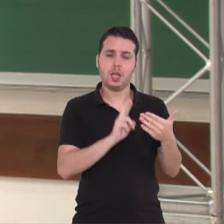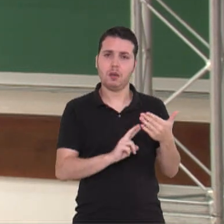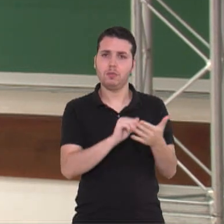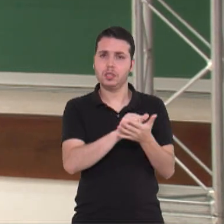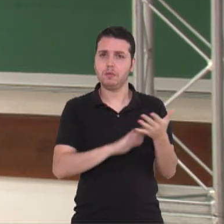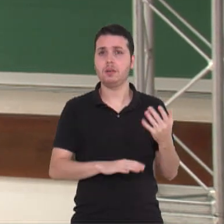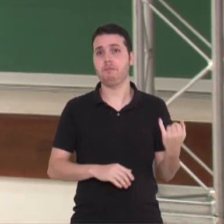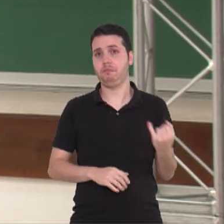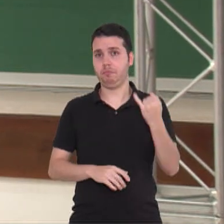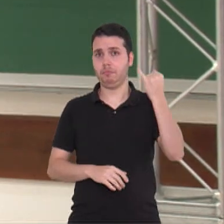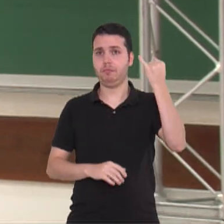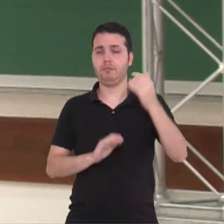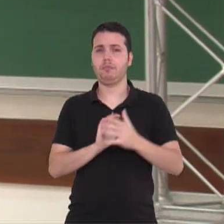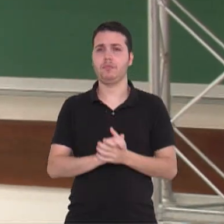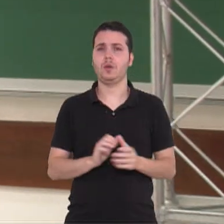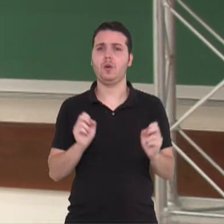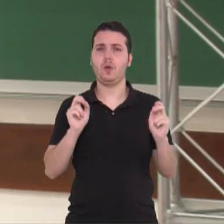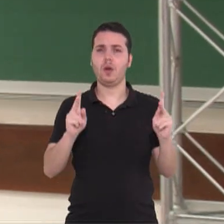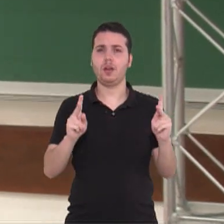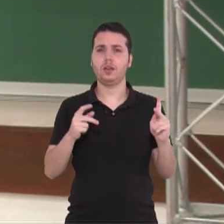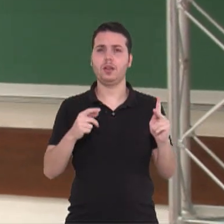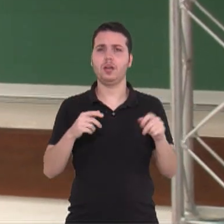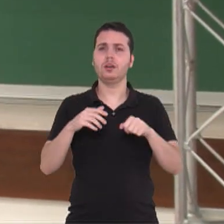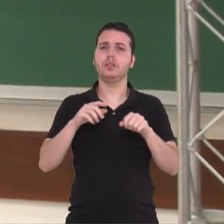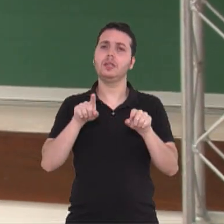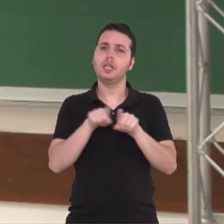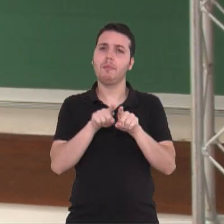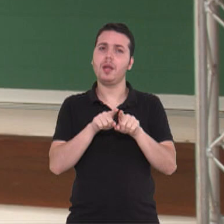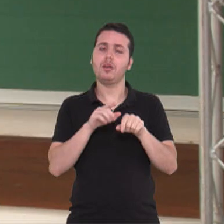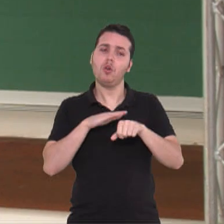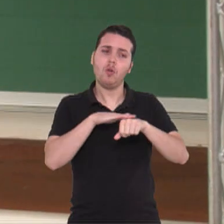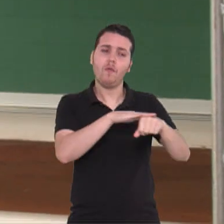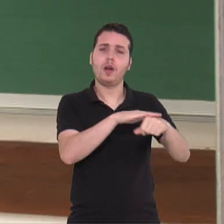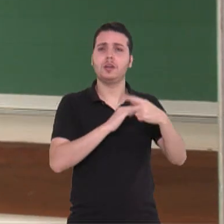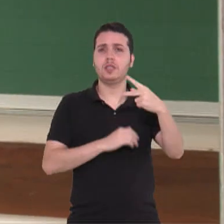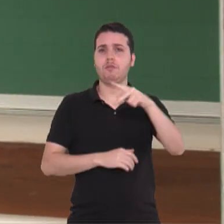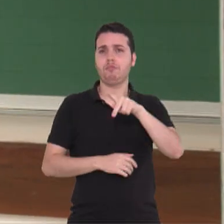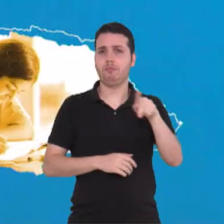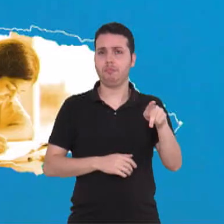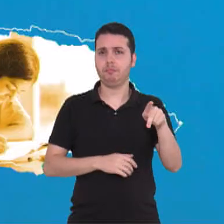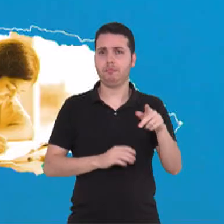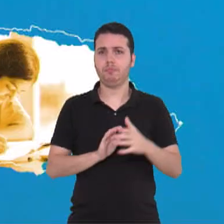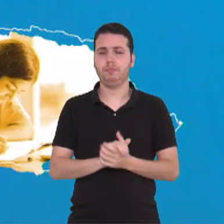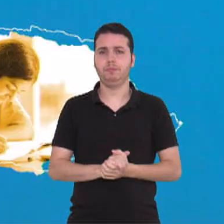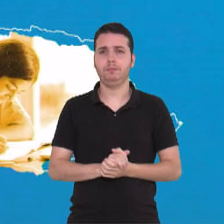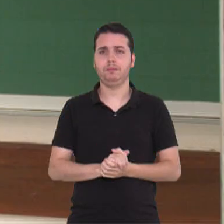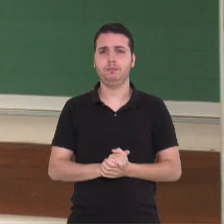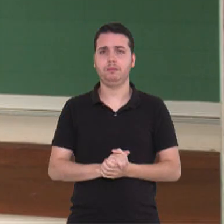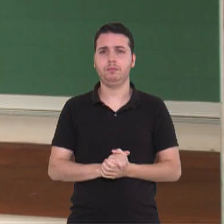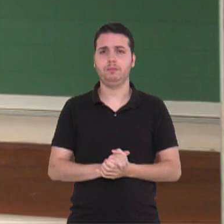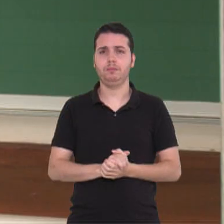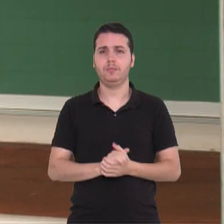é importante, tá certo? E converse sempre qualquer dúvida com o professor de vocês. Então,